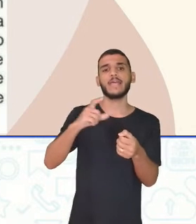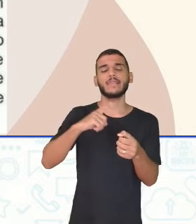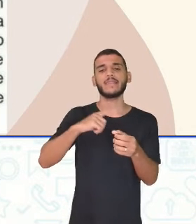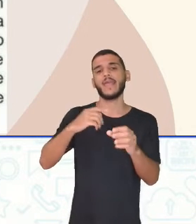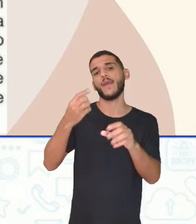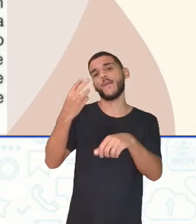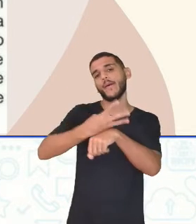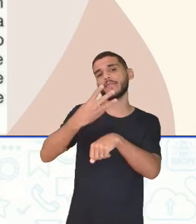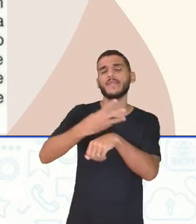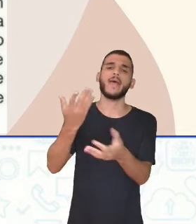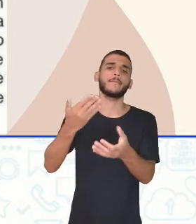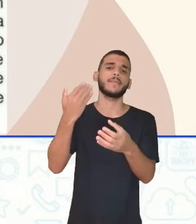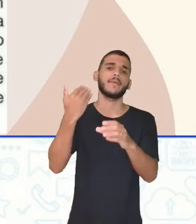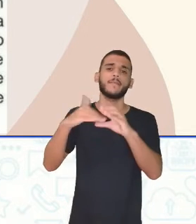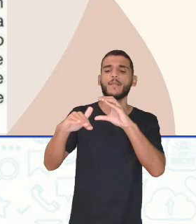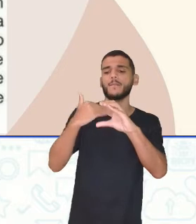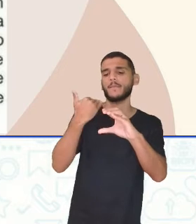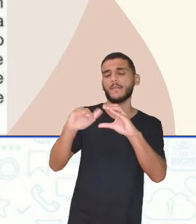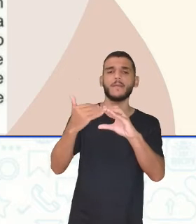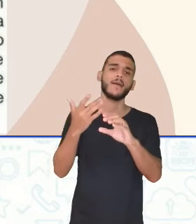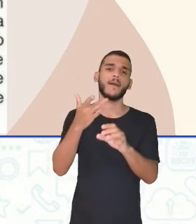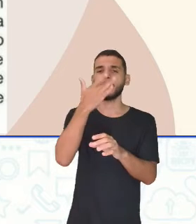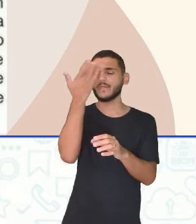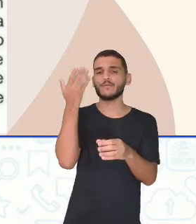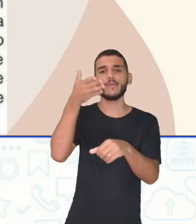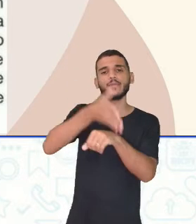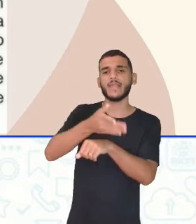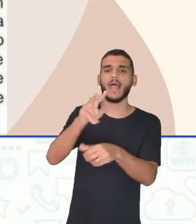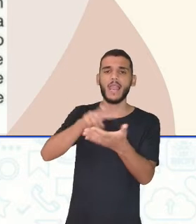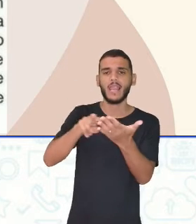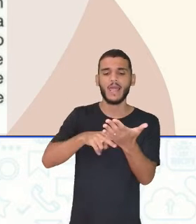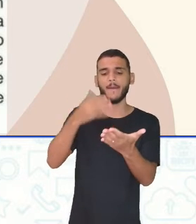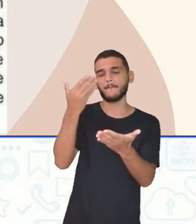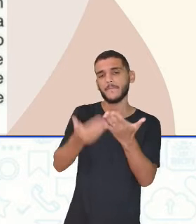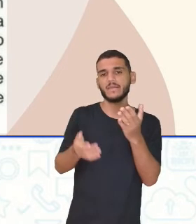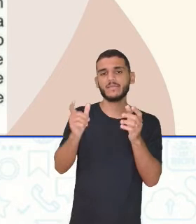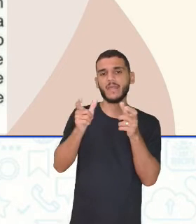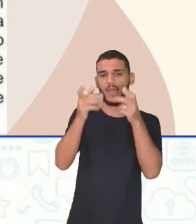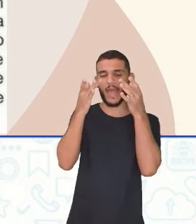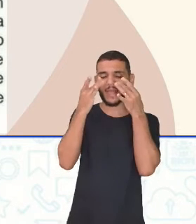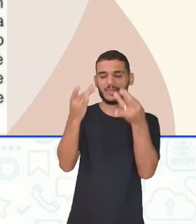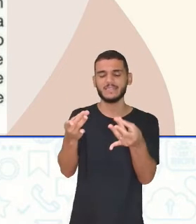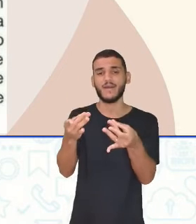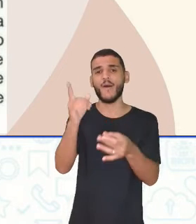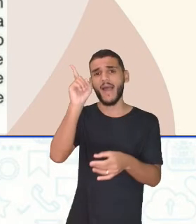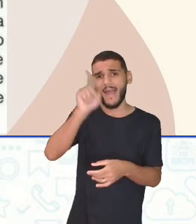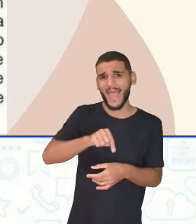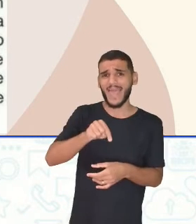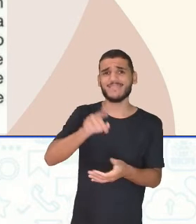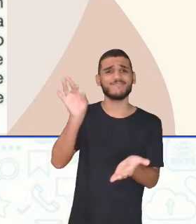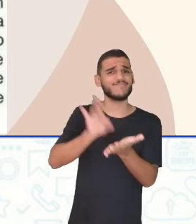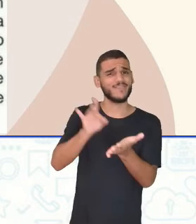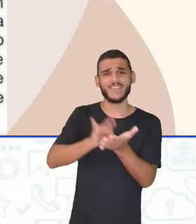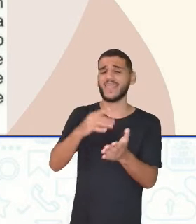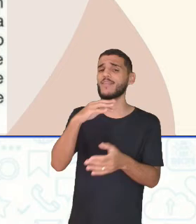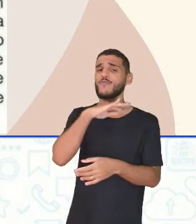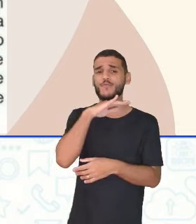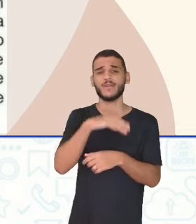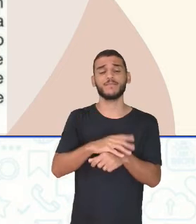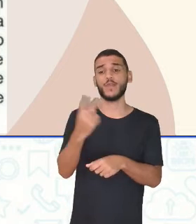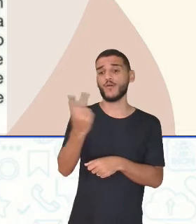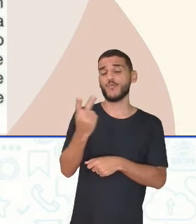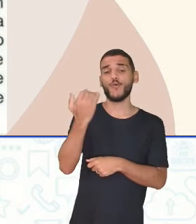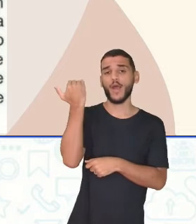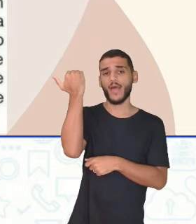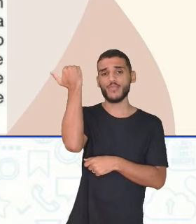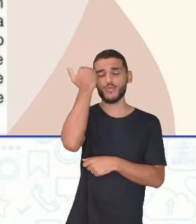de conversas e aluno entrar para ler e perder totalmente foco é real e altíssima. São duas pessoas, né? Dois adultos, a